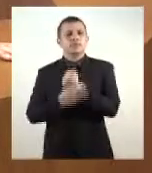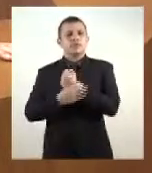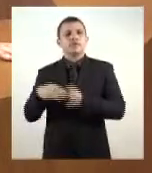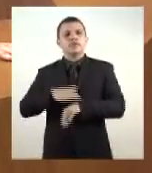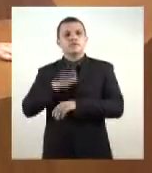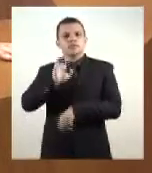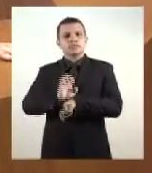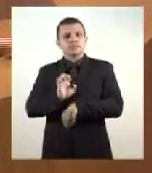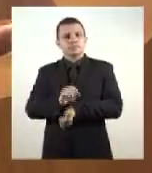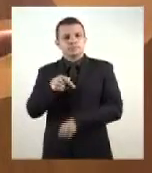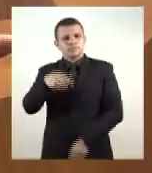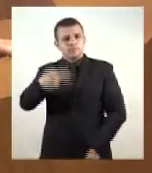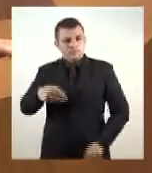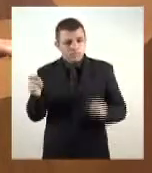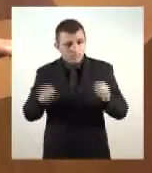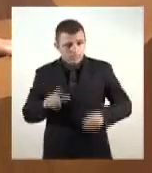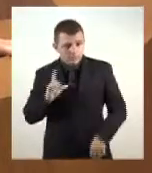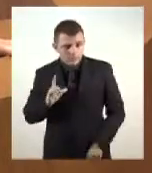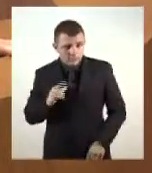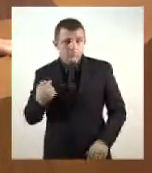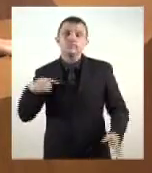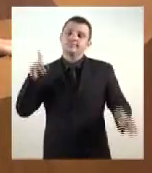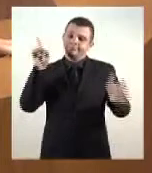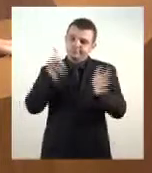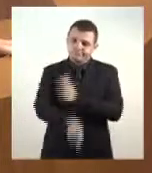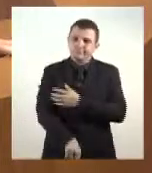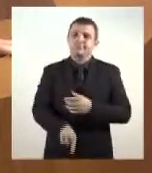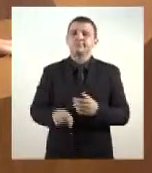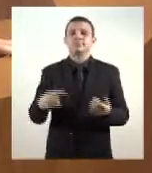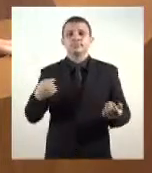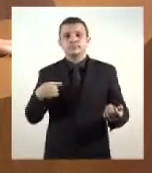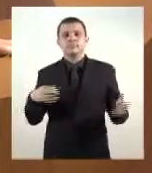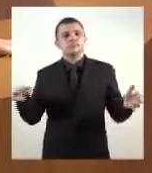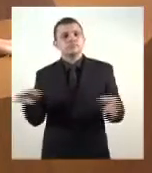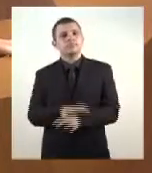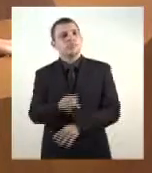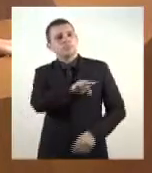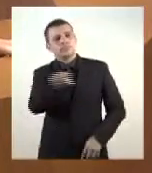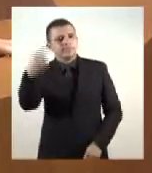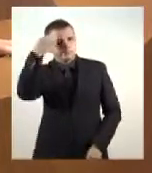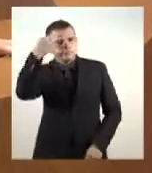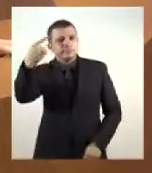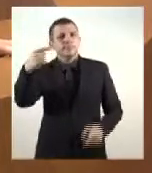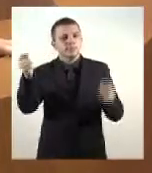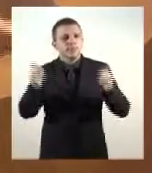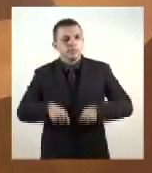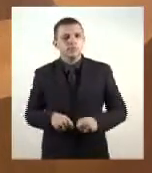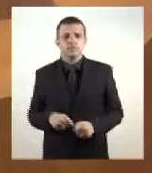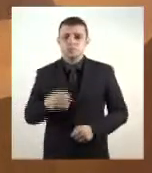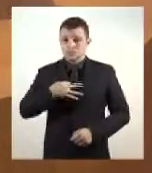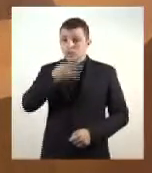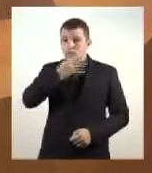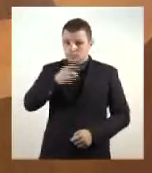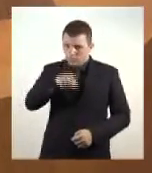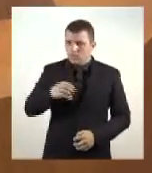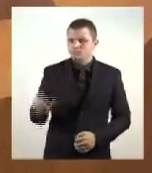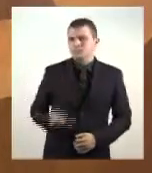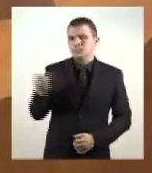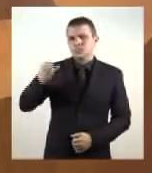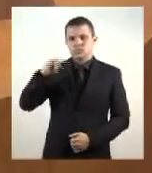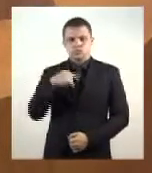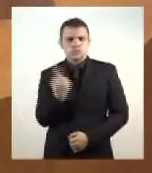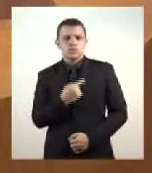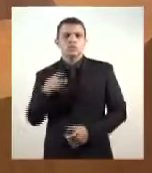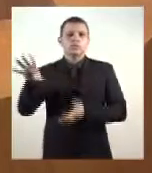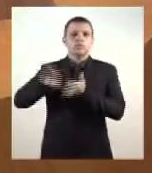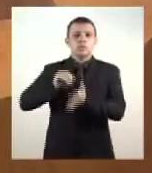Estado possa ter? É essa pergunta que faço e é essa pergunta que deixo a cada um de nós. Eu acho que é importante trazermos o exemplo